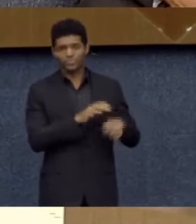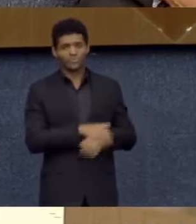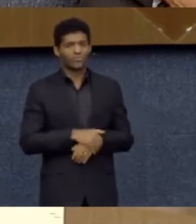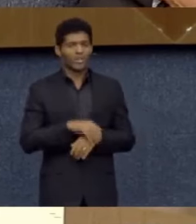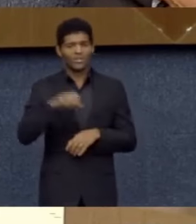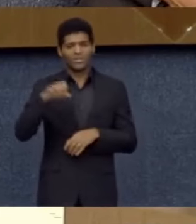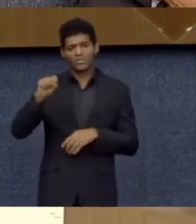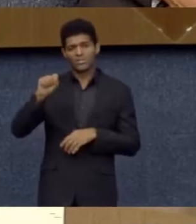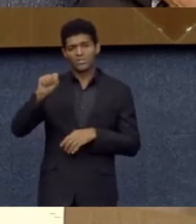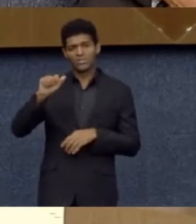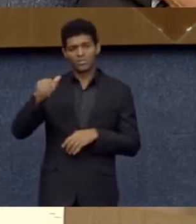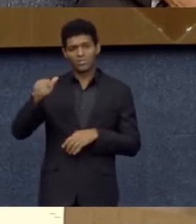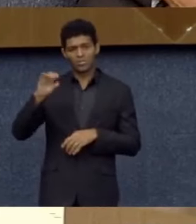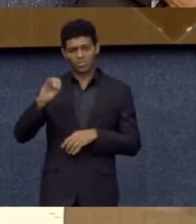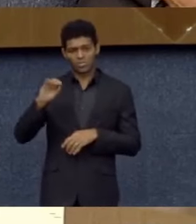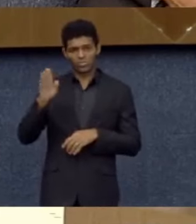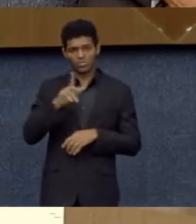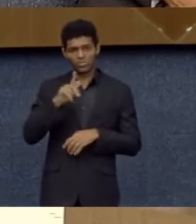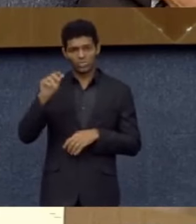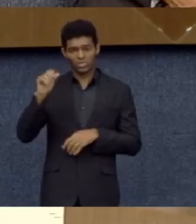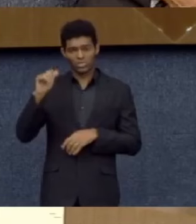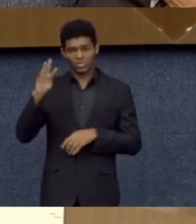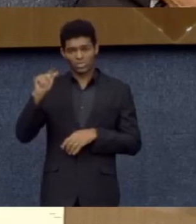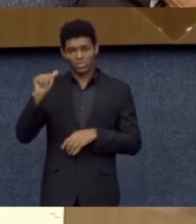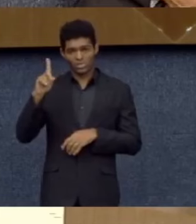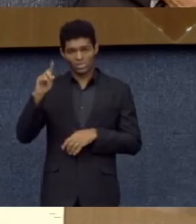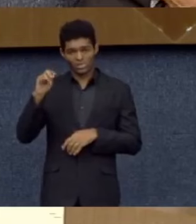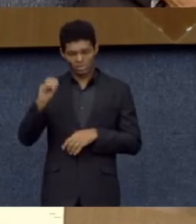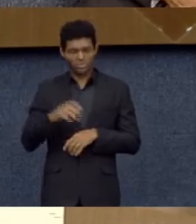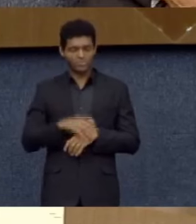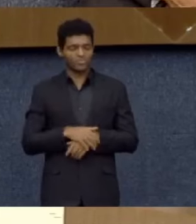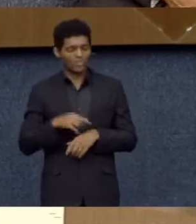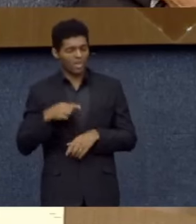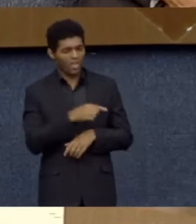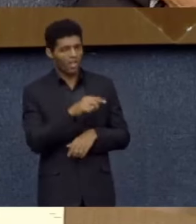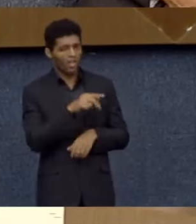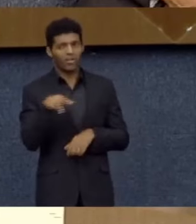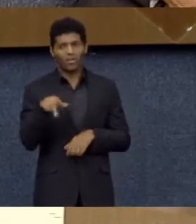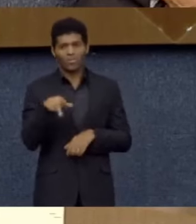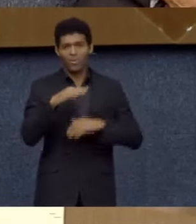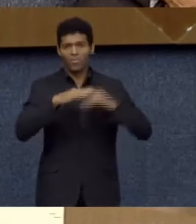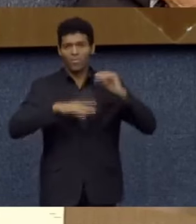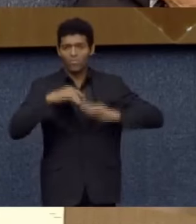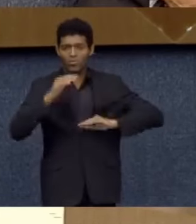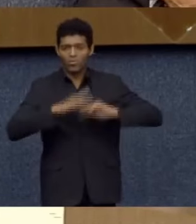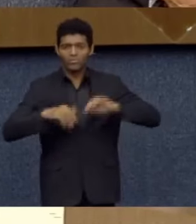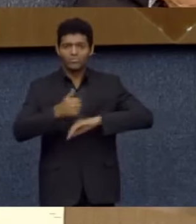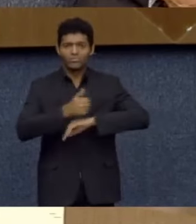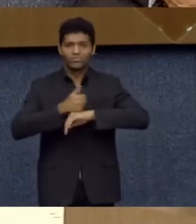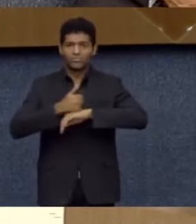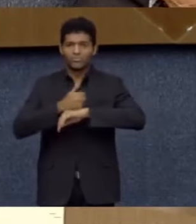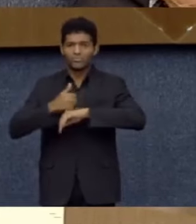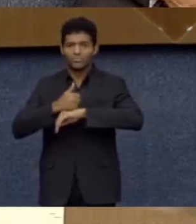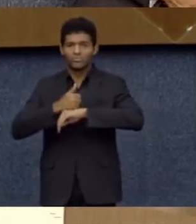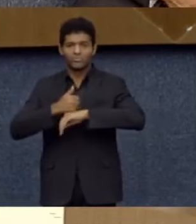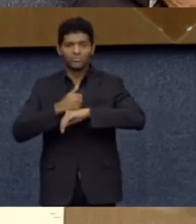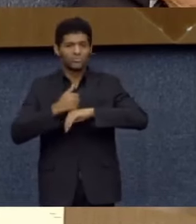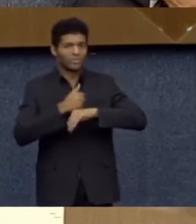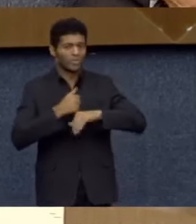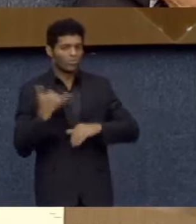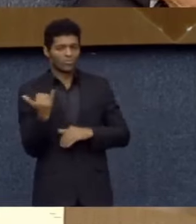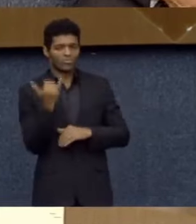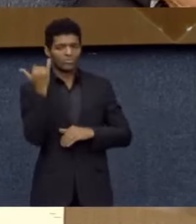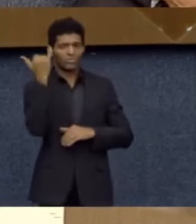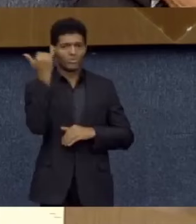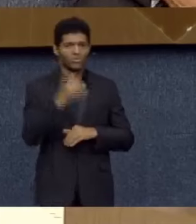nossa cidade, aqui em Belo Horizonte. A Magda é uma profissional de destaque, como vocês bem a